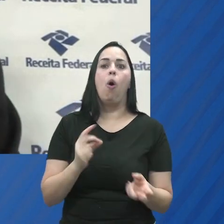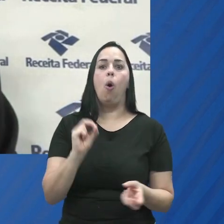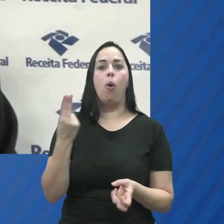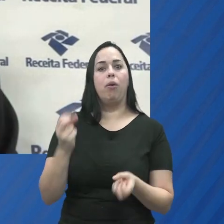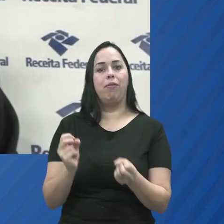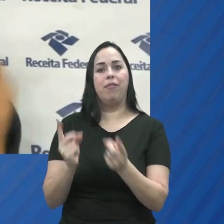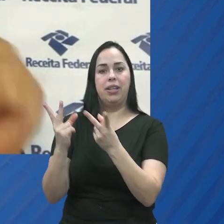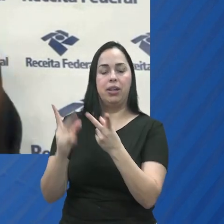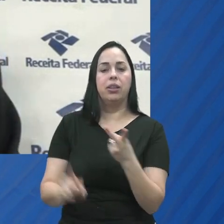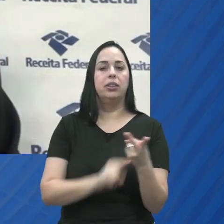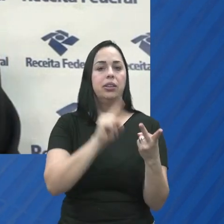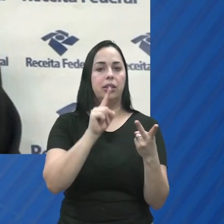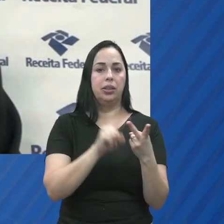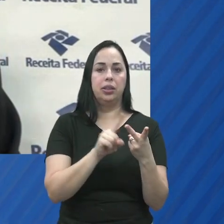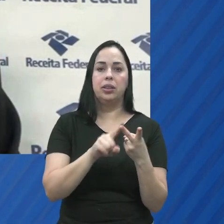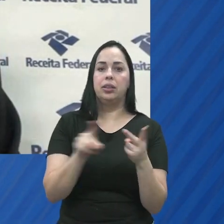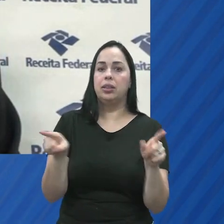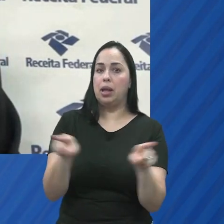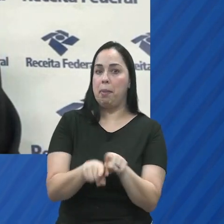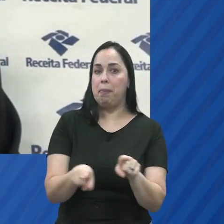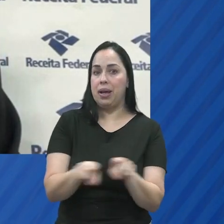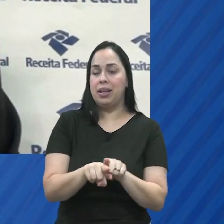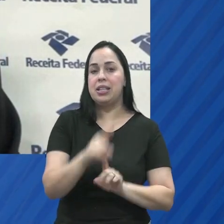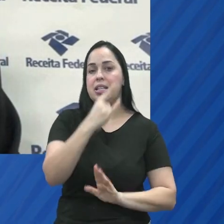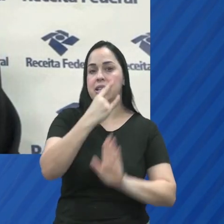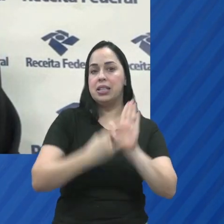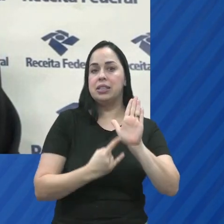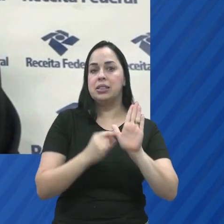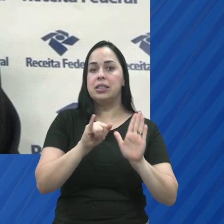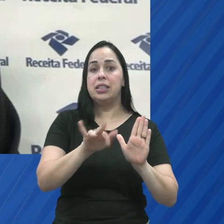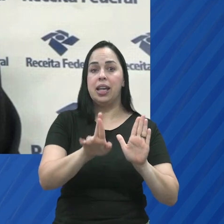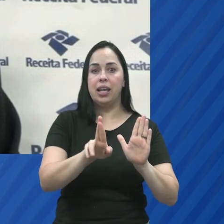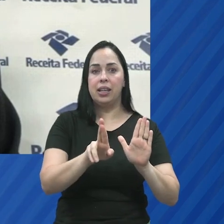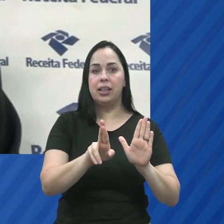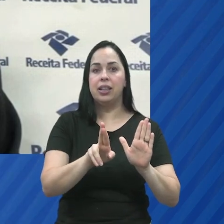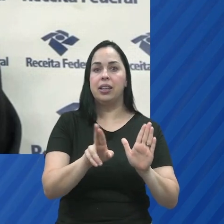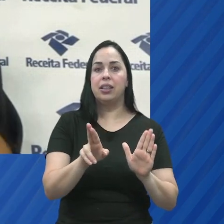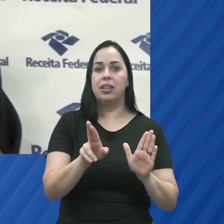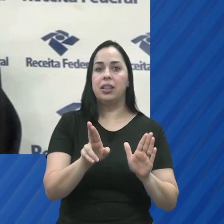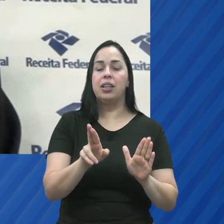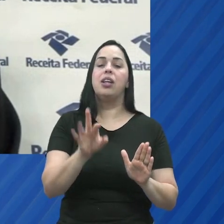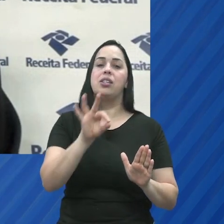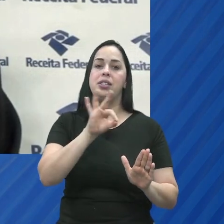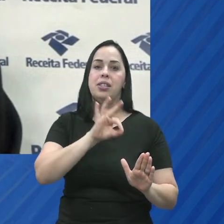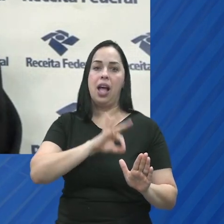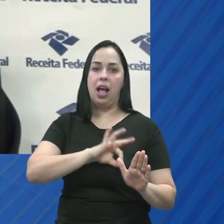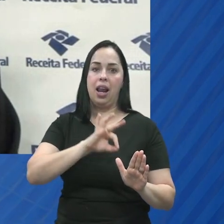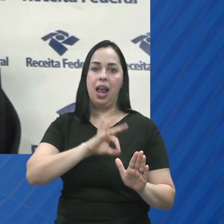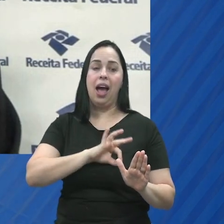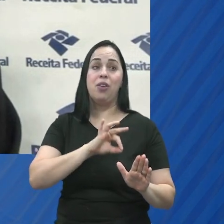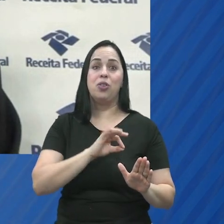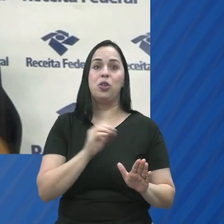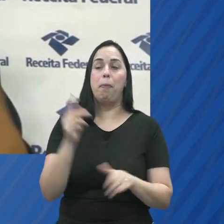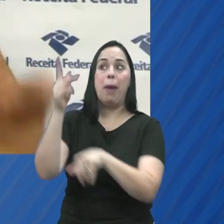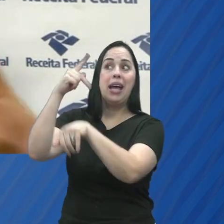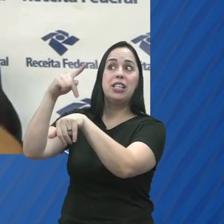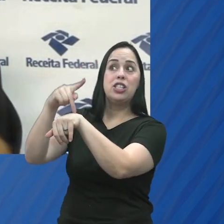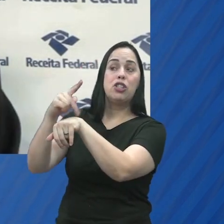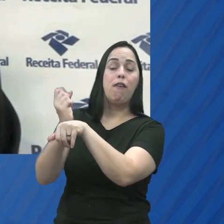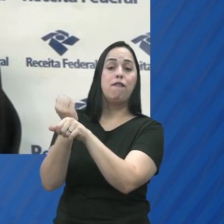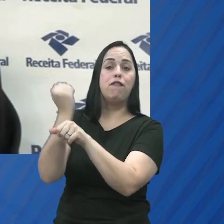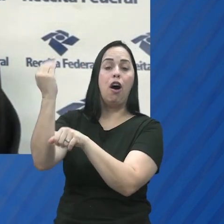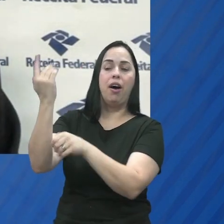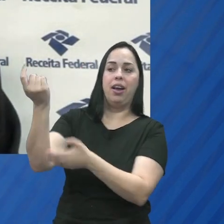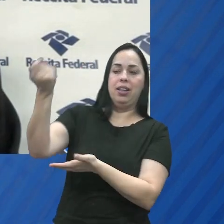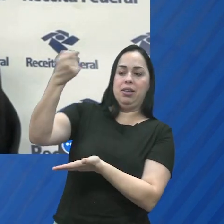também, uma novidade, estão obrigados à entrega da declaração esse ano quem recebeu rendimentos do exterior em relação